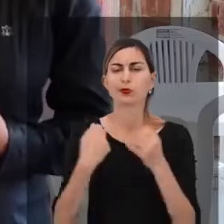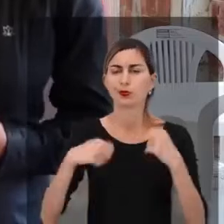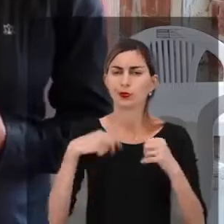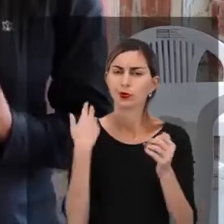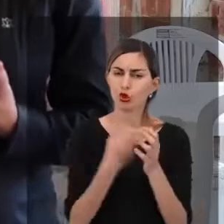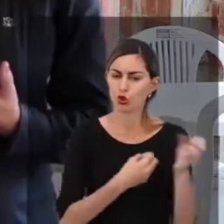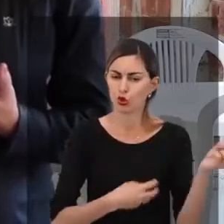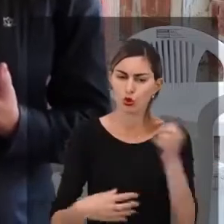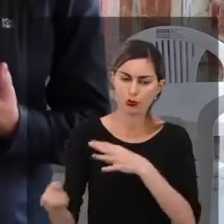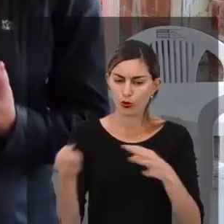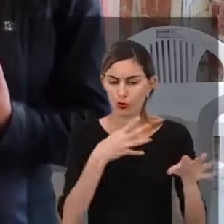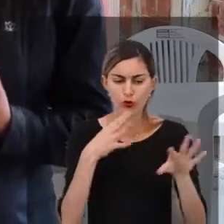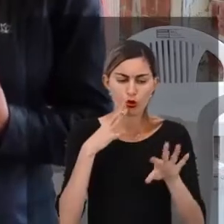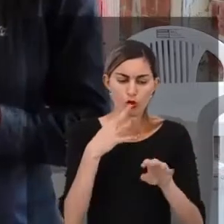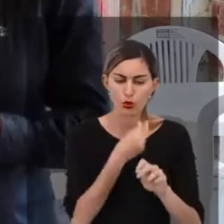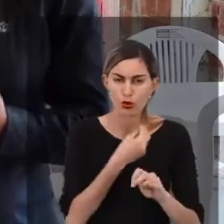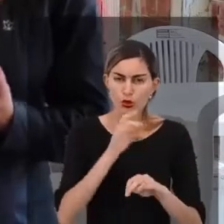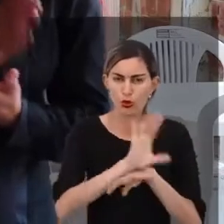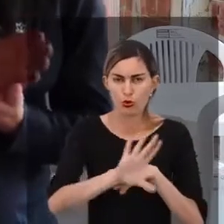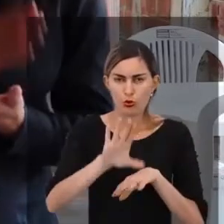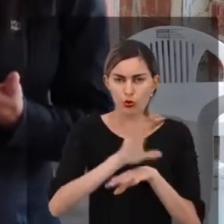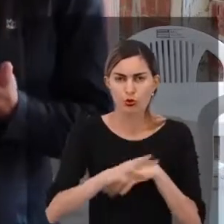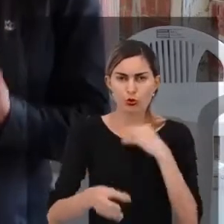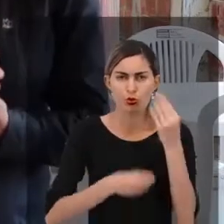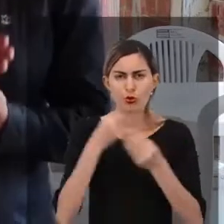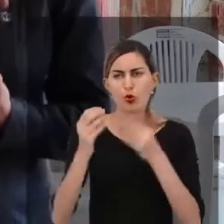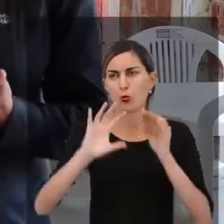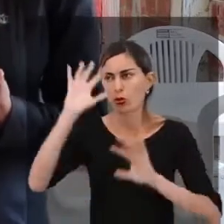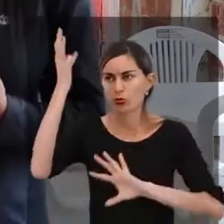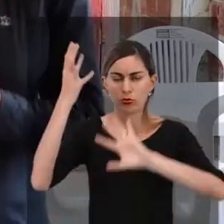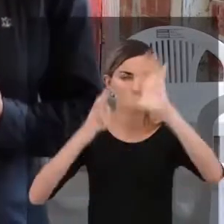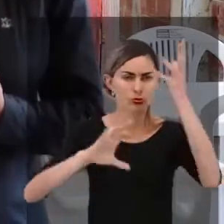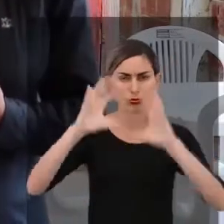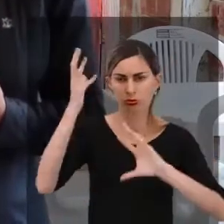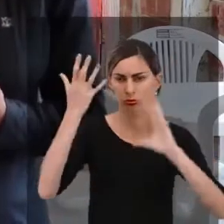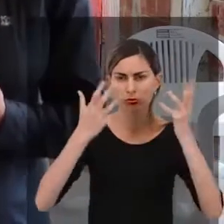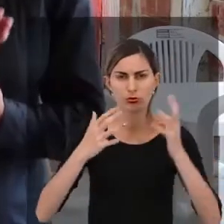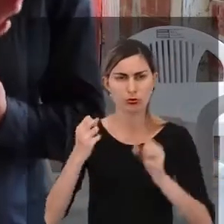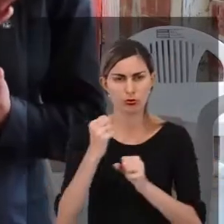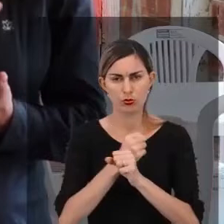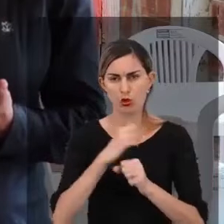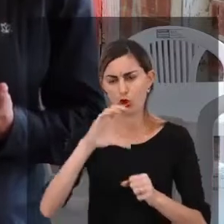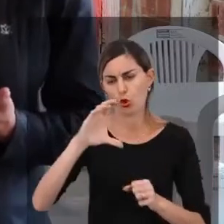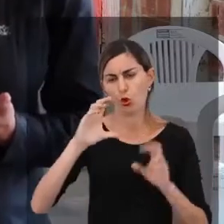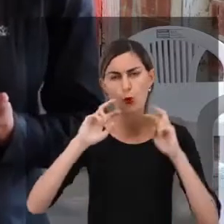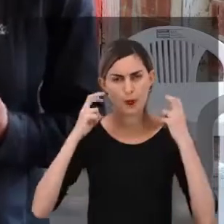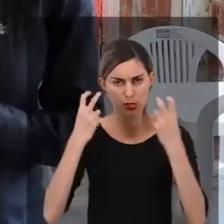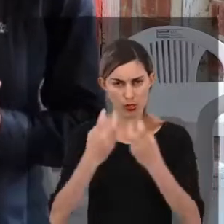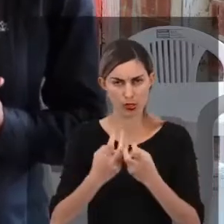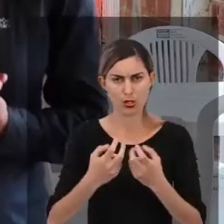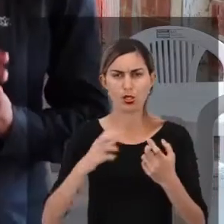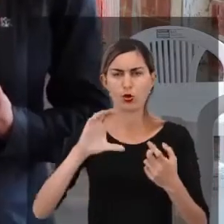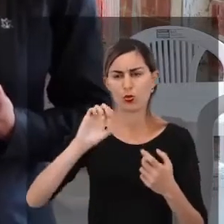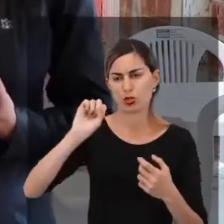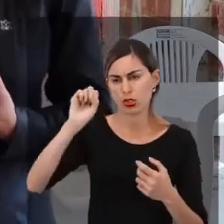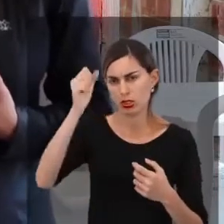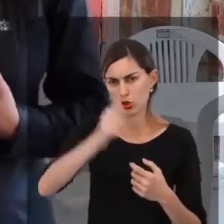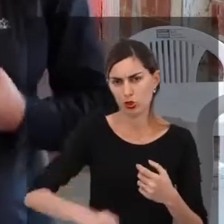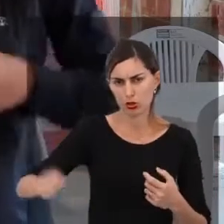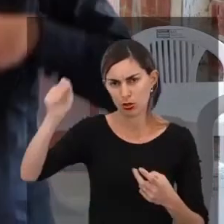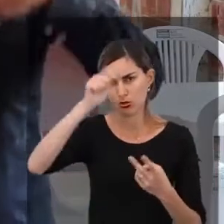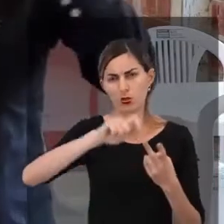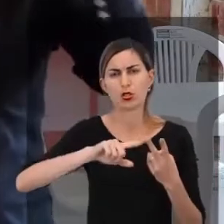mudando sempre e a gente tem que estar atualizado, não só nos cursos, como o que está acontecendo na comissão, né? Tanto